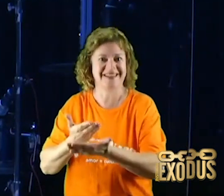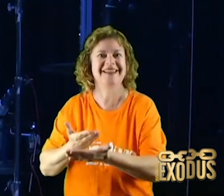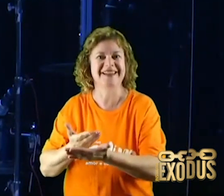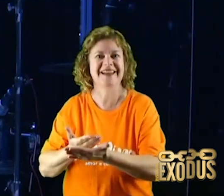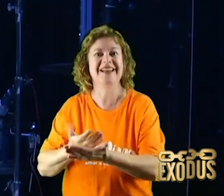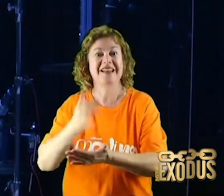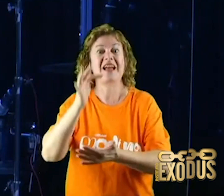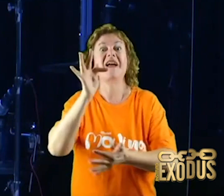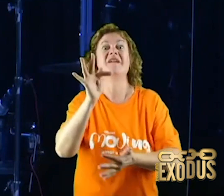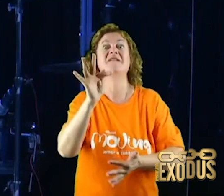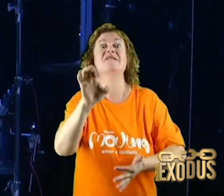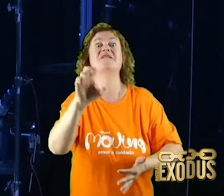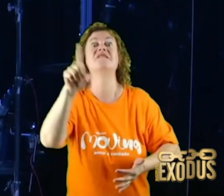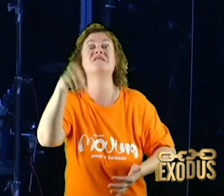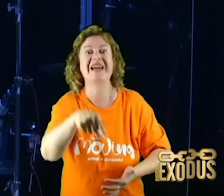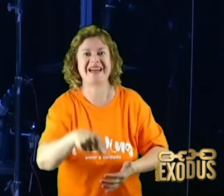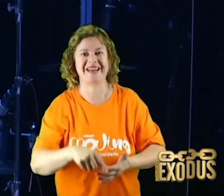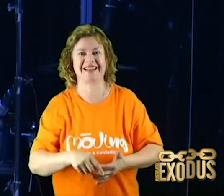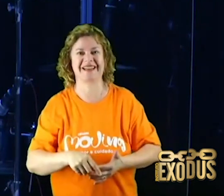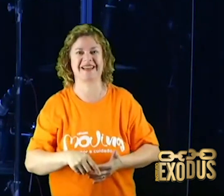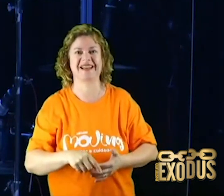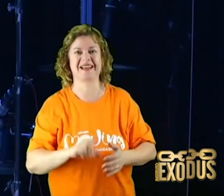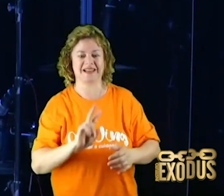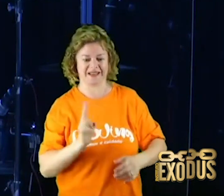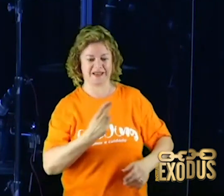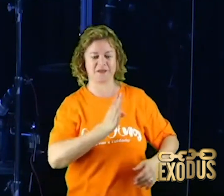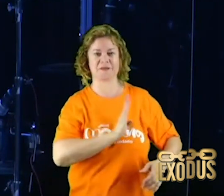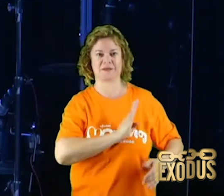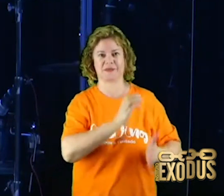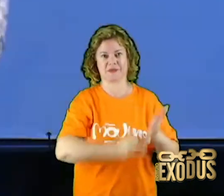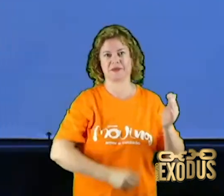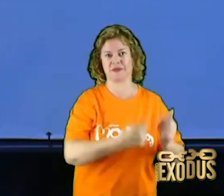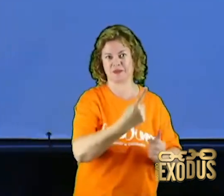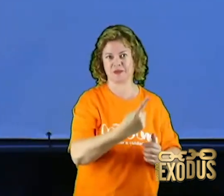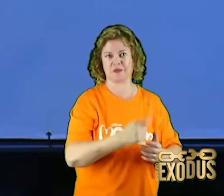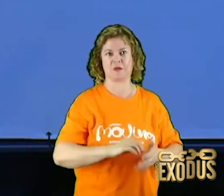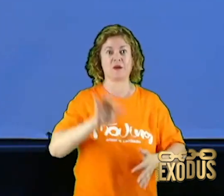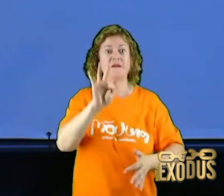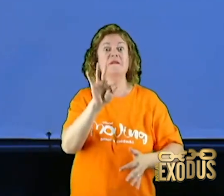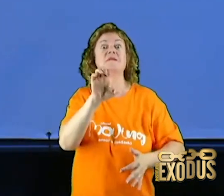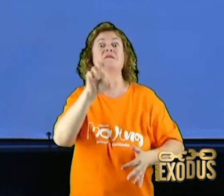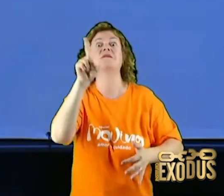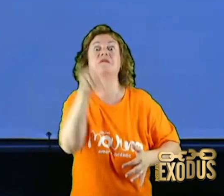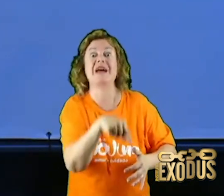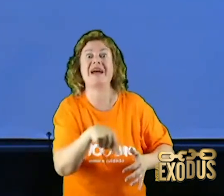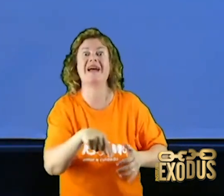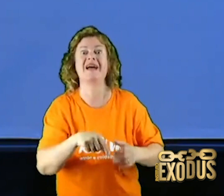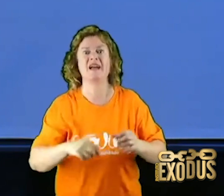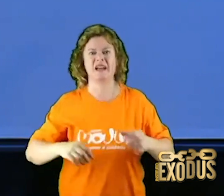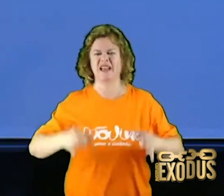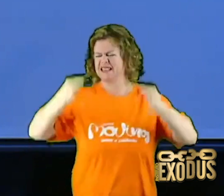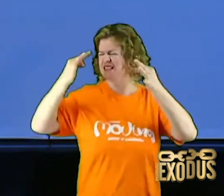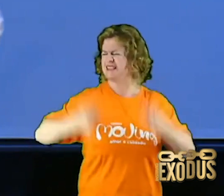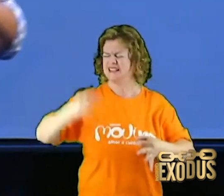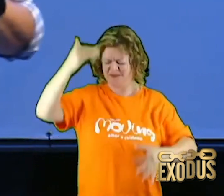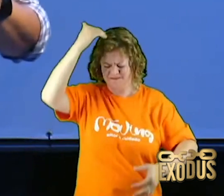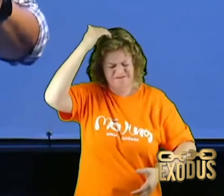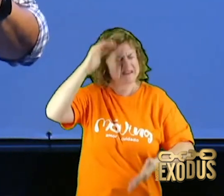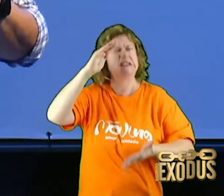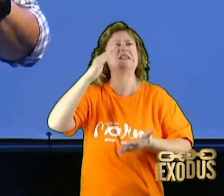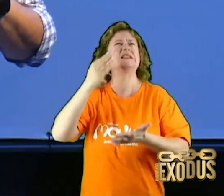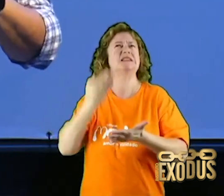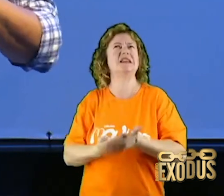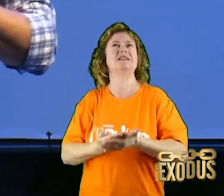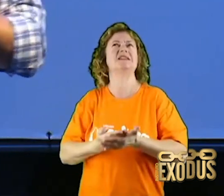1, fé é certeza daquilo que esperamos e é firme fundamento daquilo que se não vê. O que, que é a